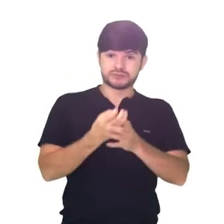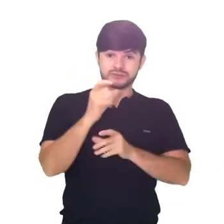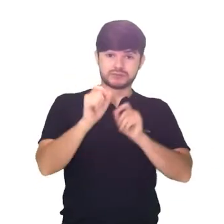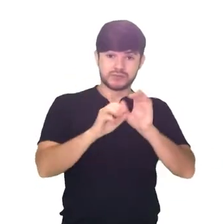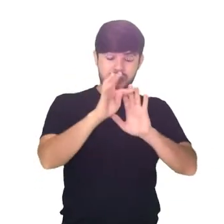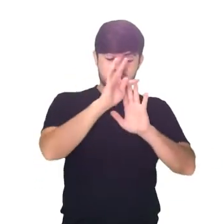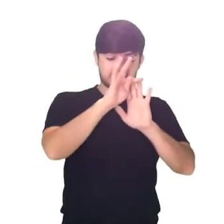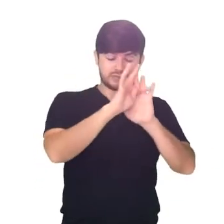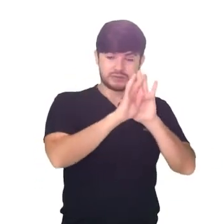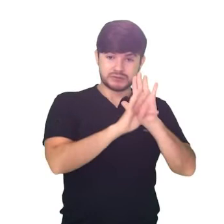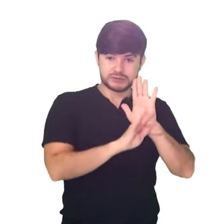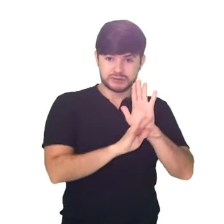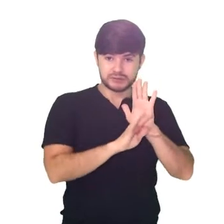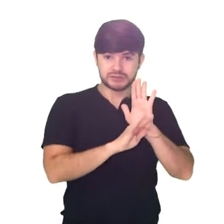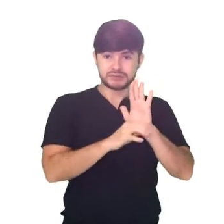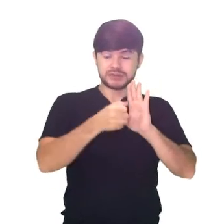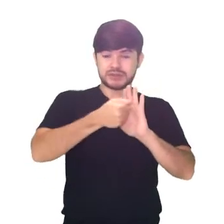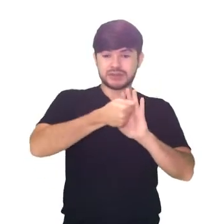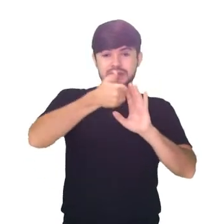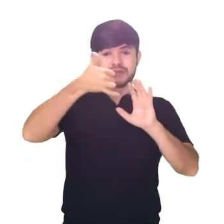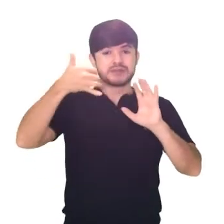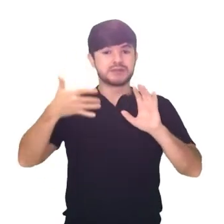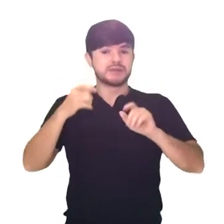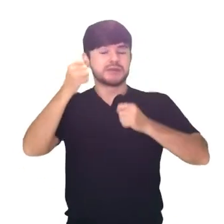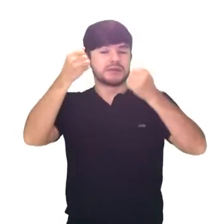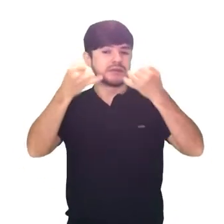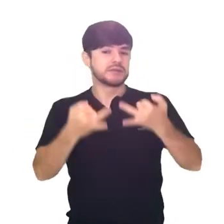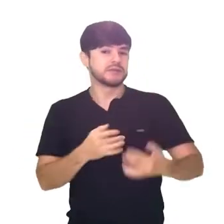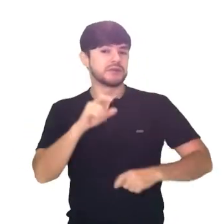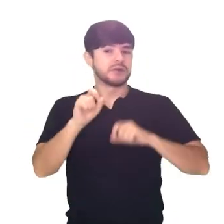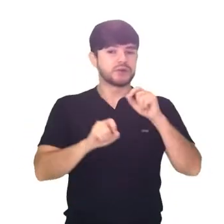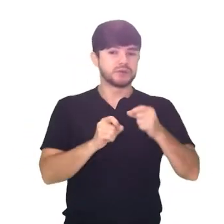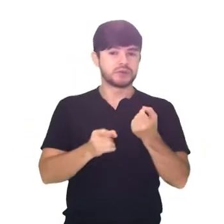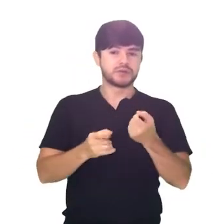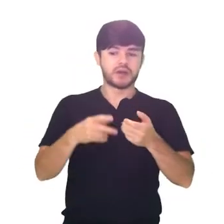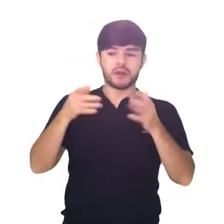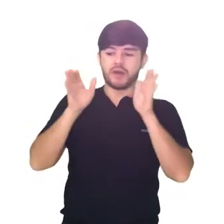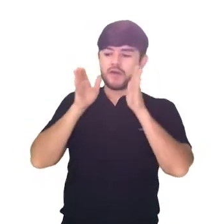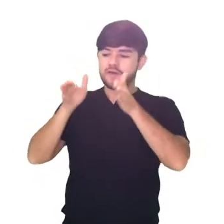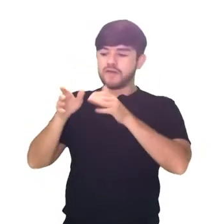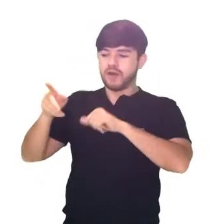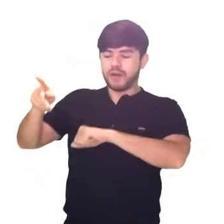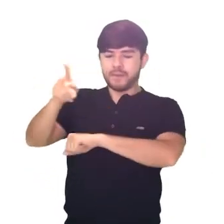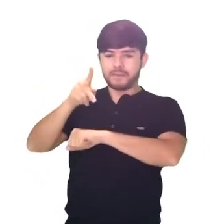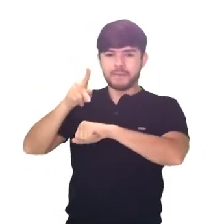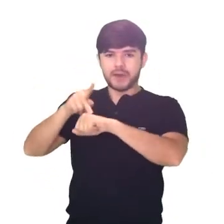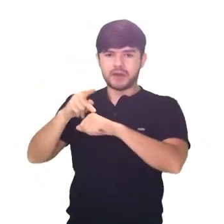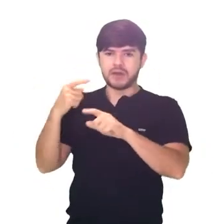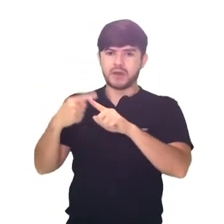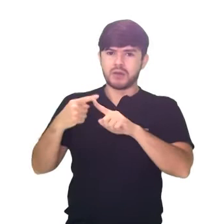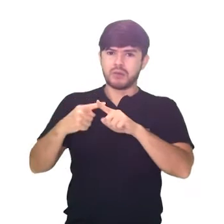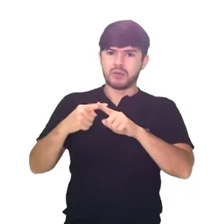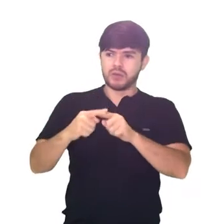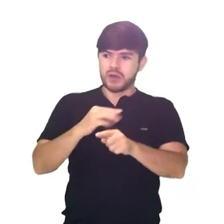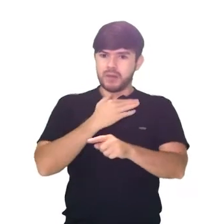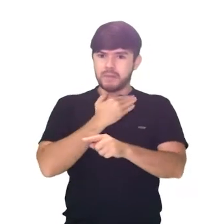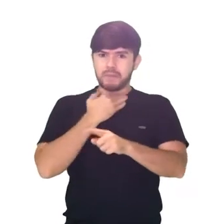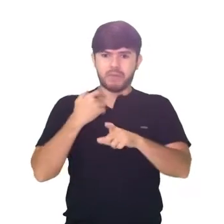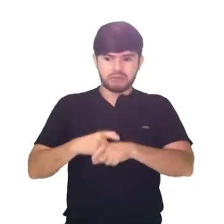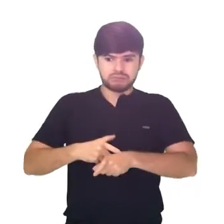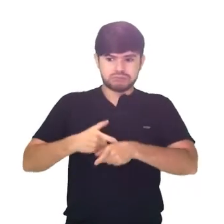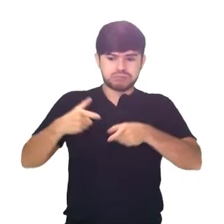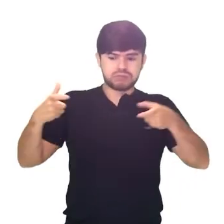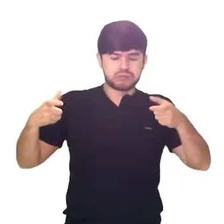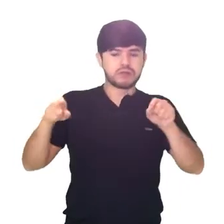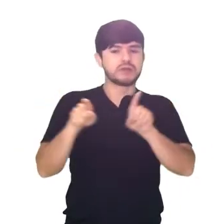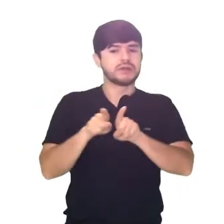o perfil etário desse país, explicando por que o número elevado de mortes na Itália, e também